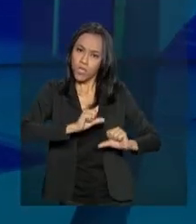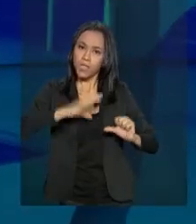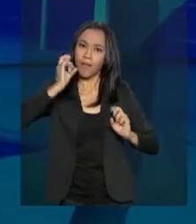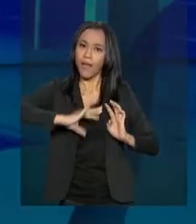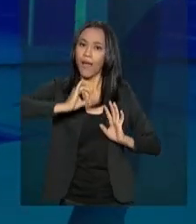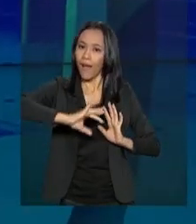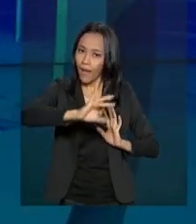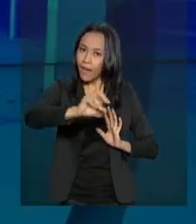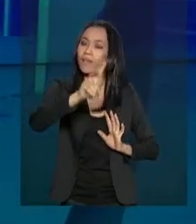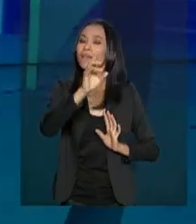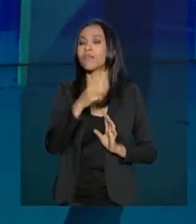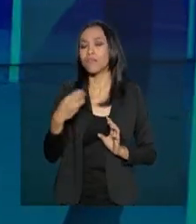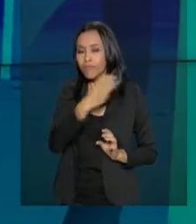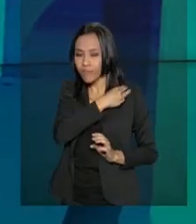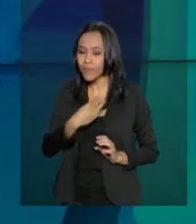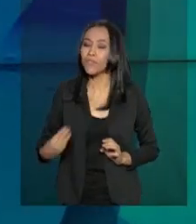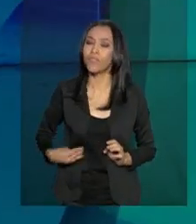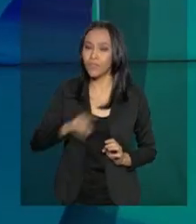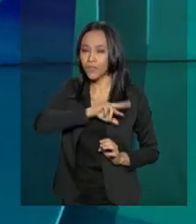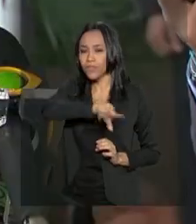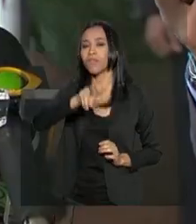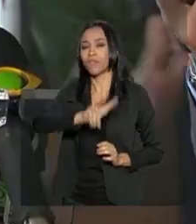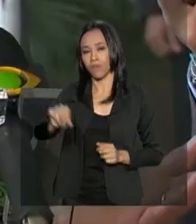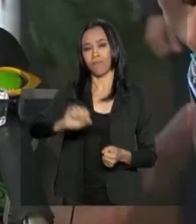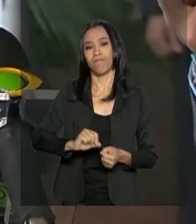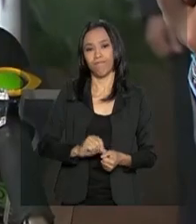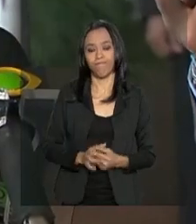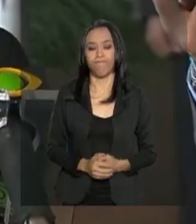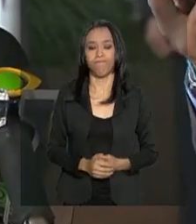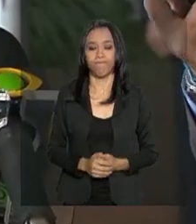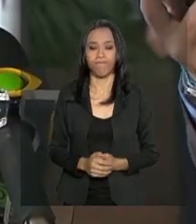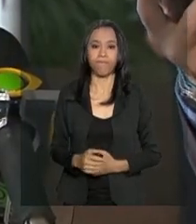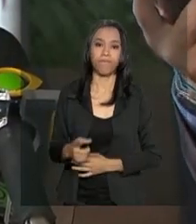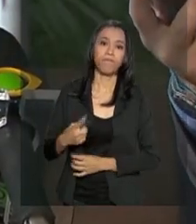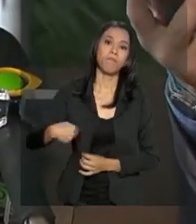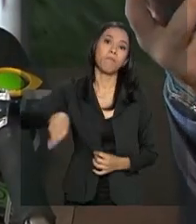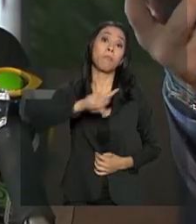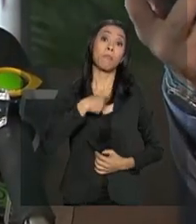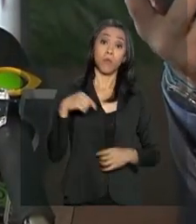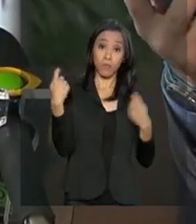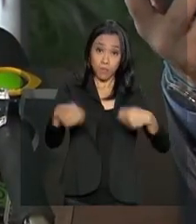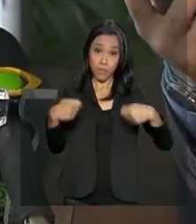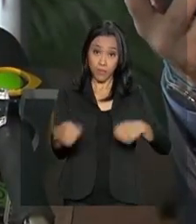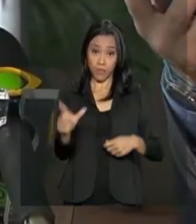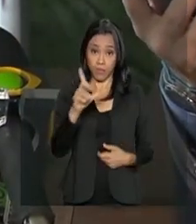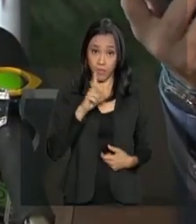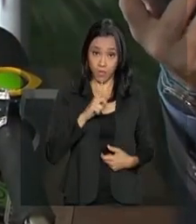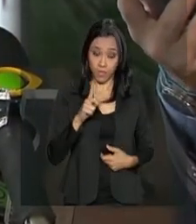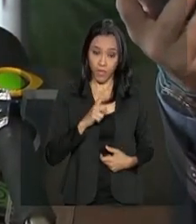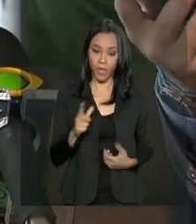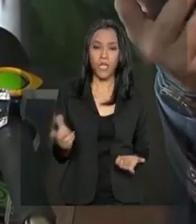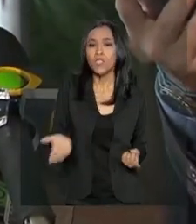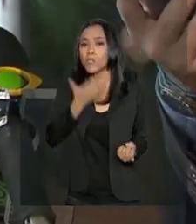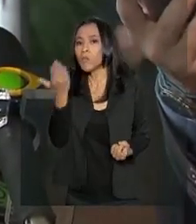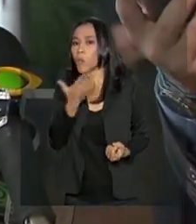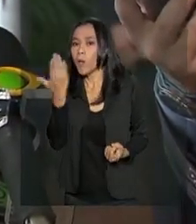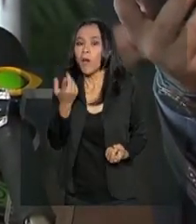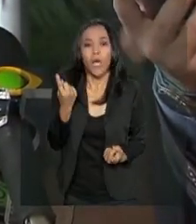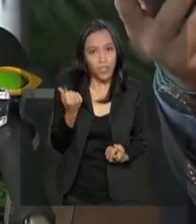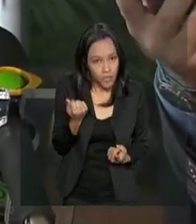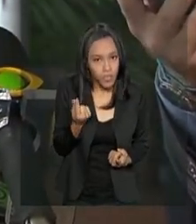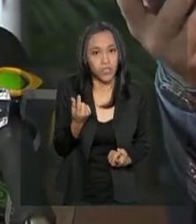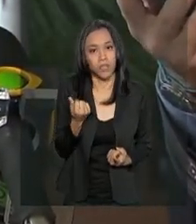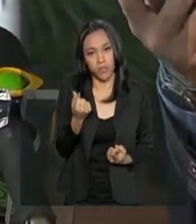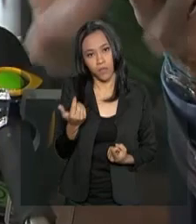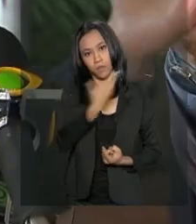pasta já no primeiro mês de governo nós precisamos ter fazer sobrar recursos num governo